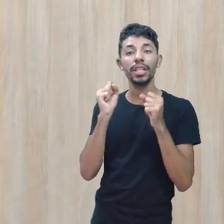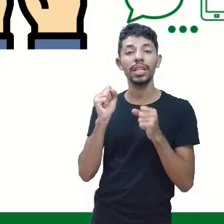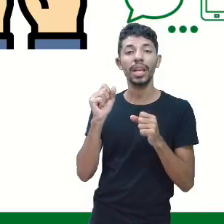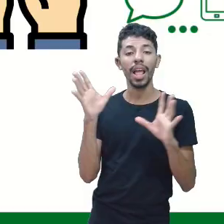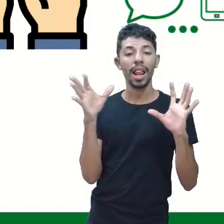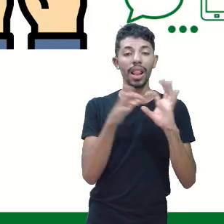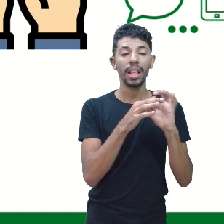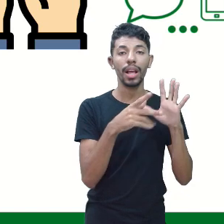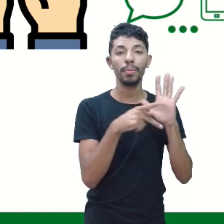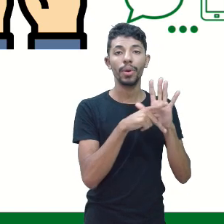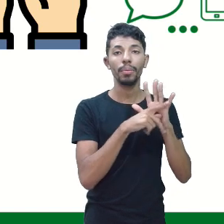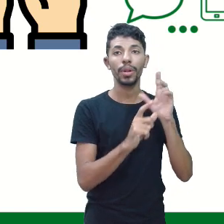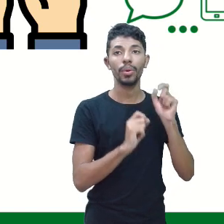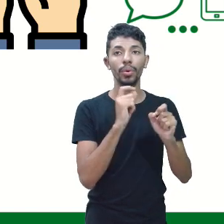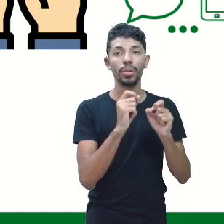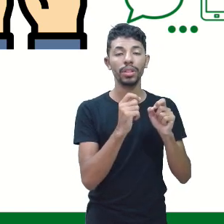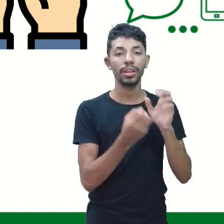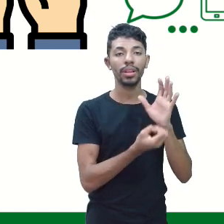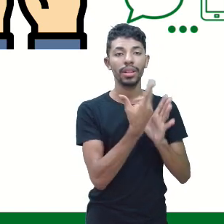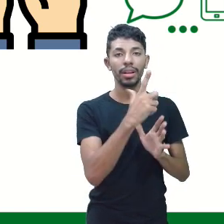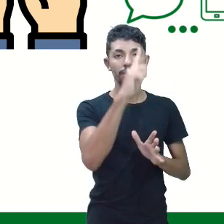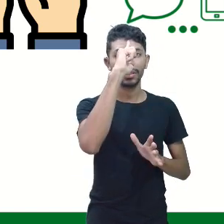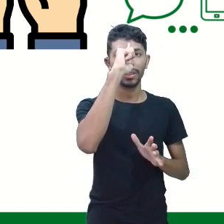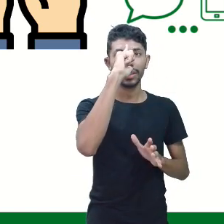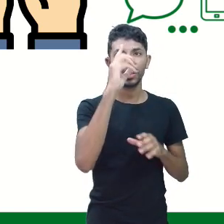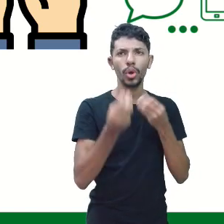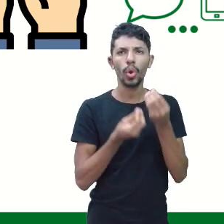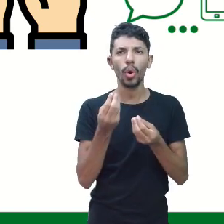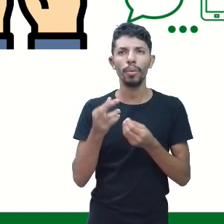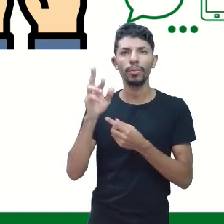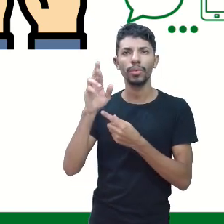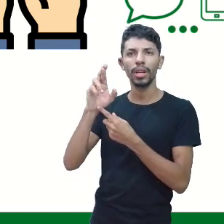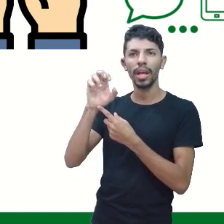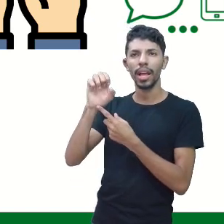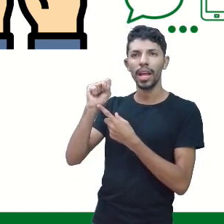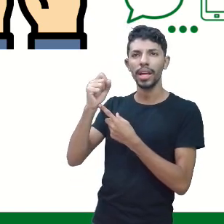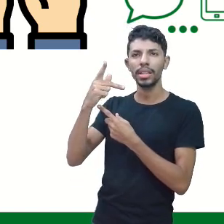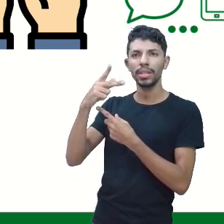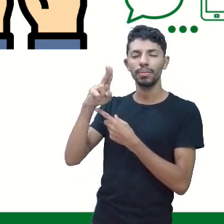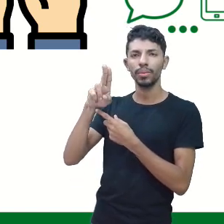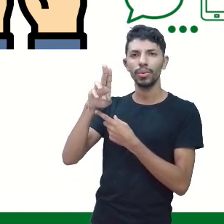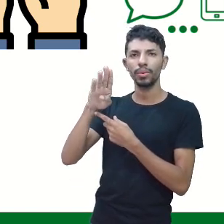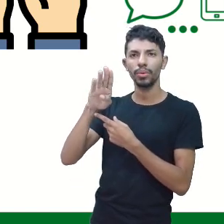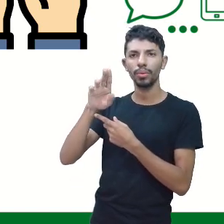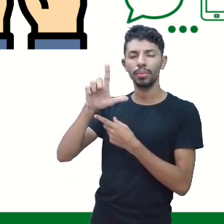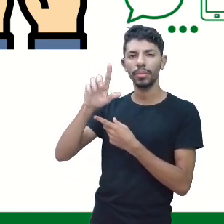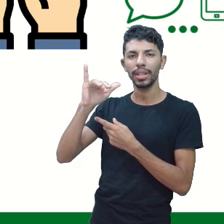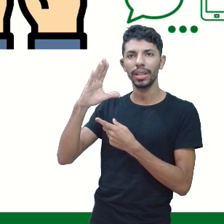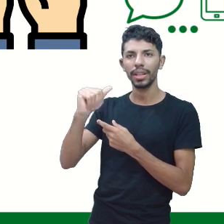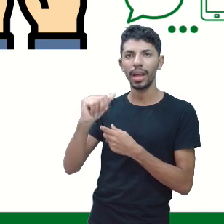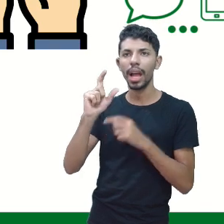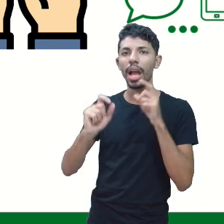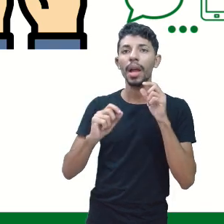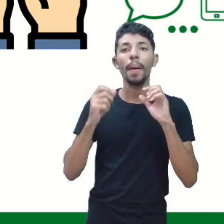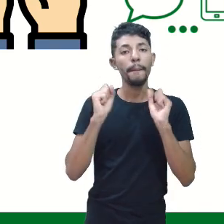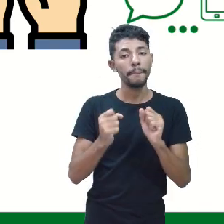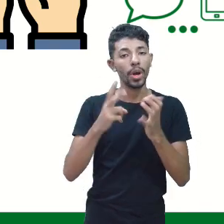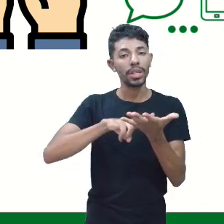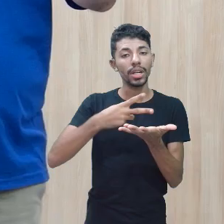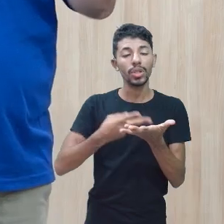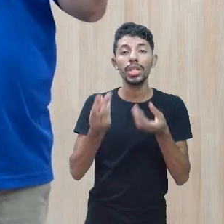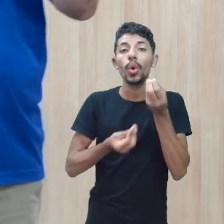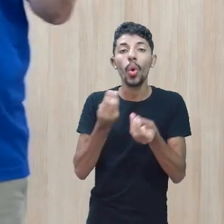do latim res publica, expressão que pode ser traduzida como assunto público. A